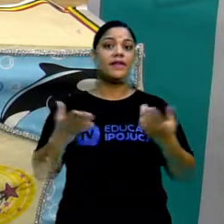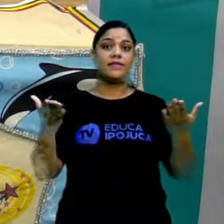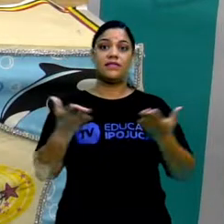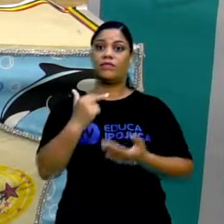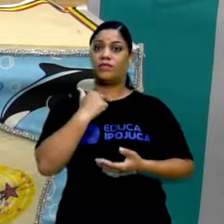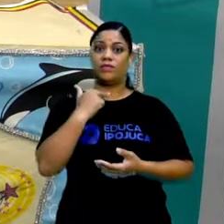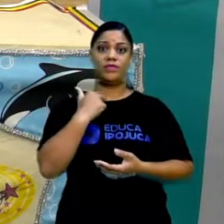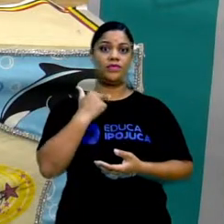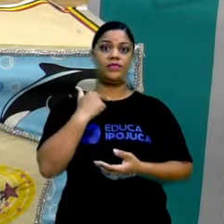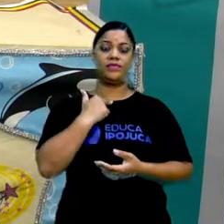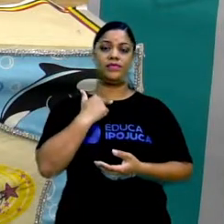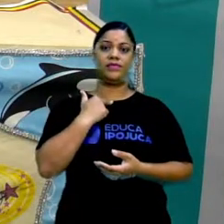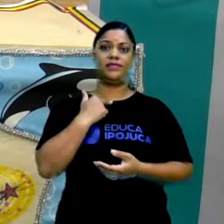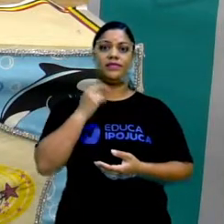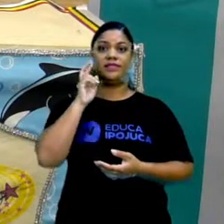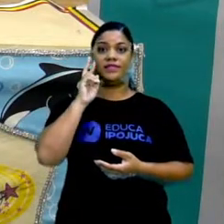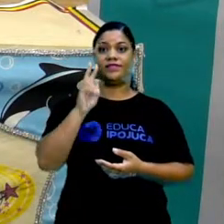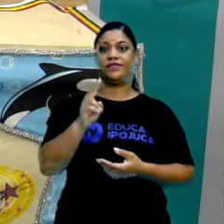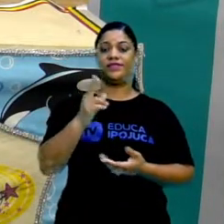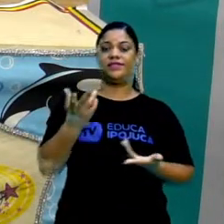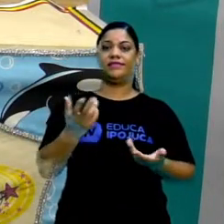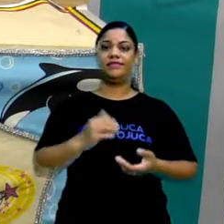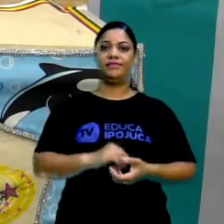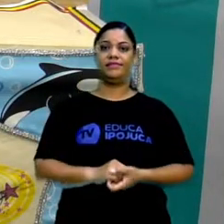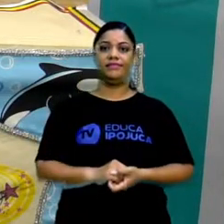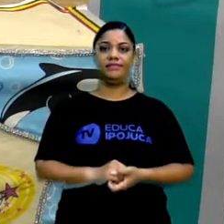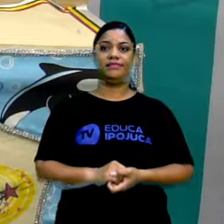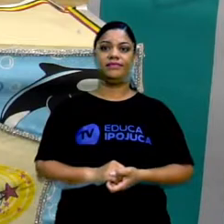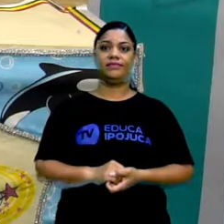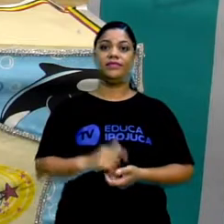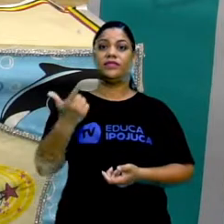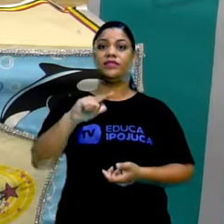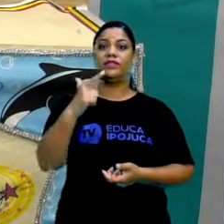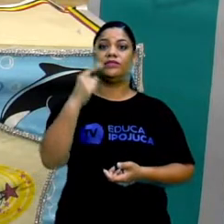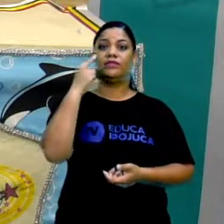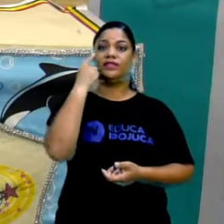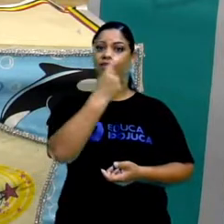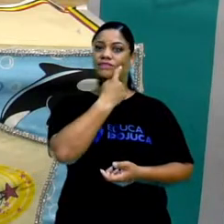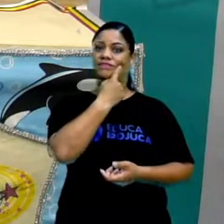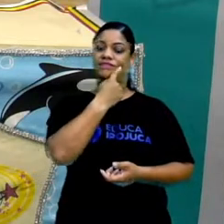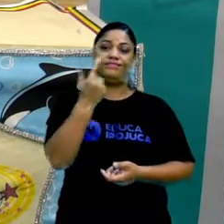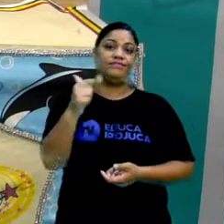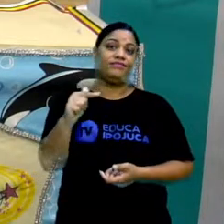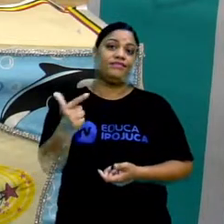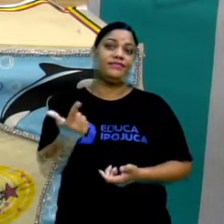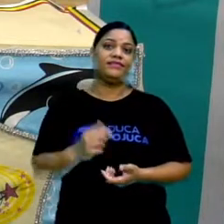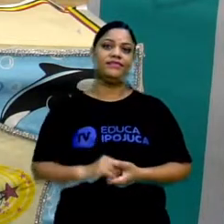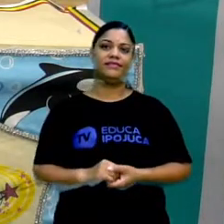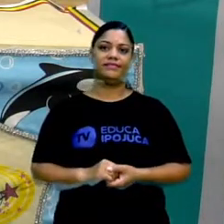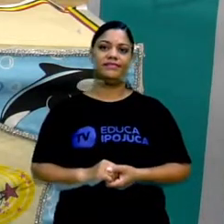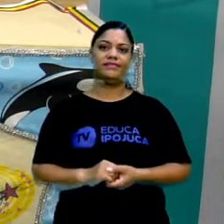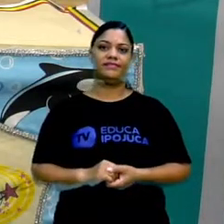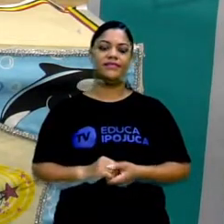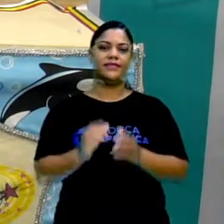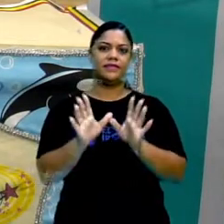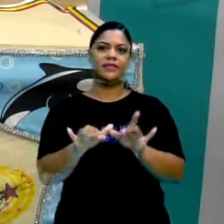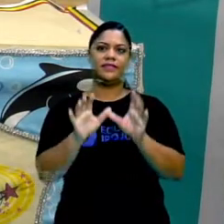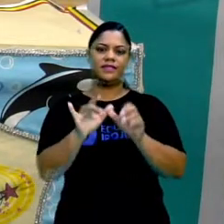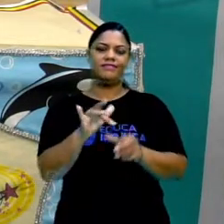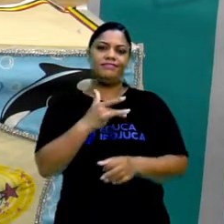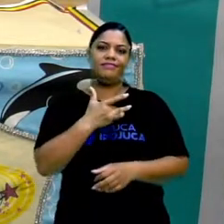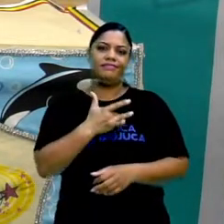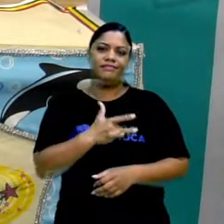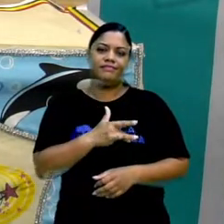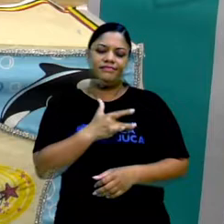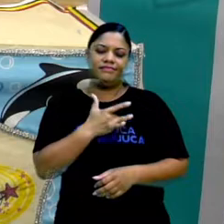não poderia mais ver, né, leiturinha? Ele não tinha mais os olhos. A andorinha, leiturinha, ficou com pena